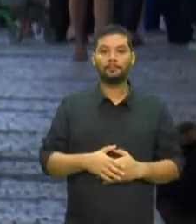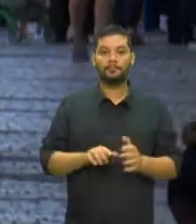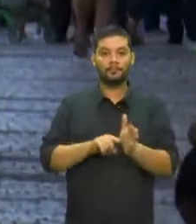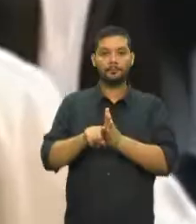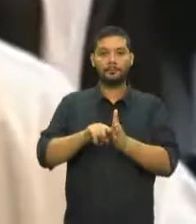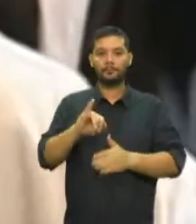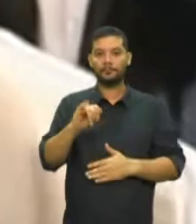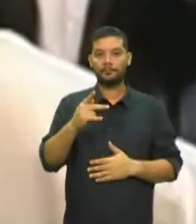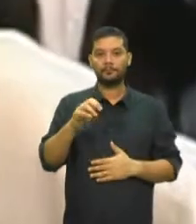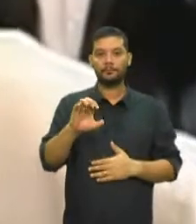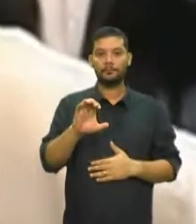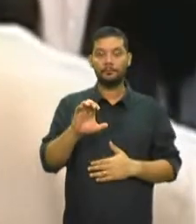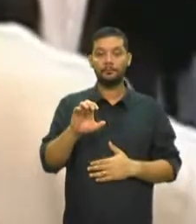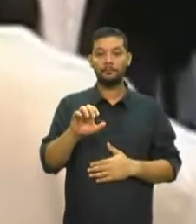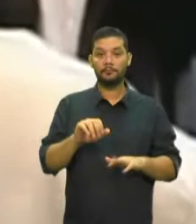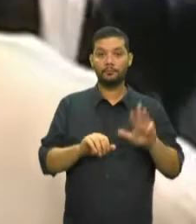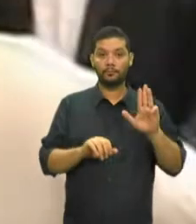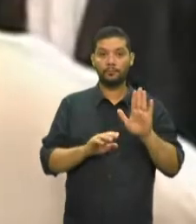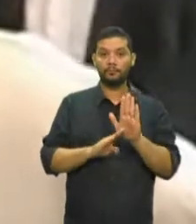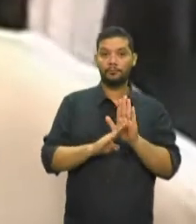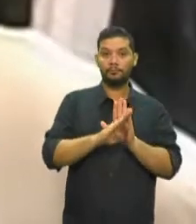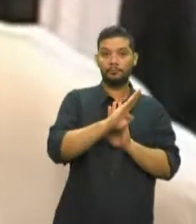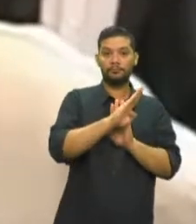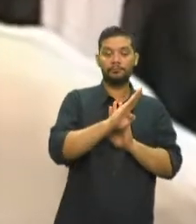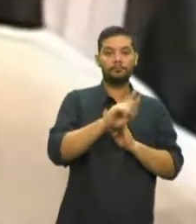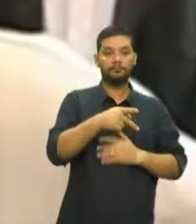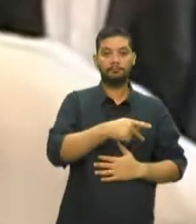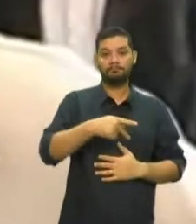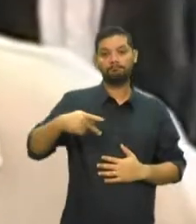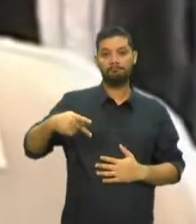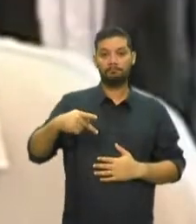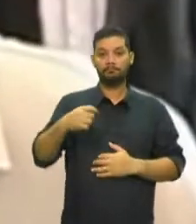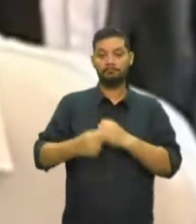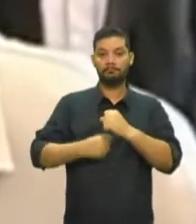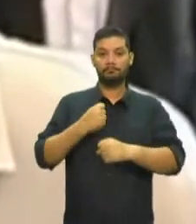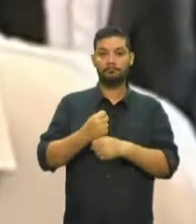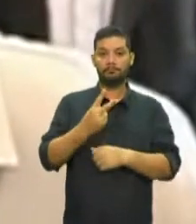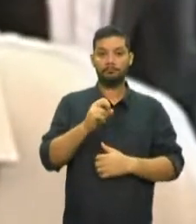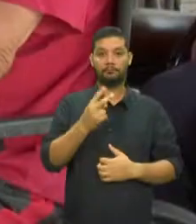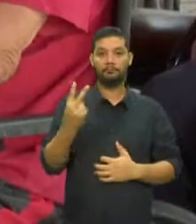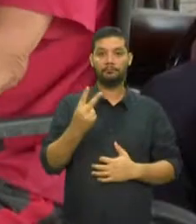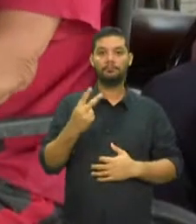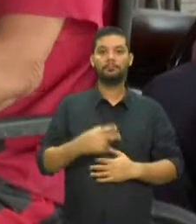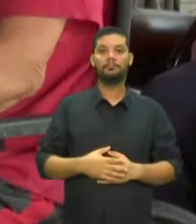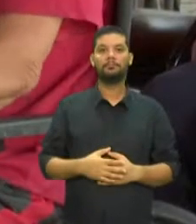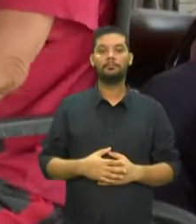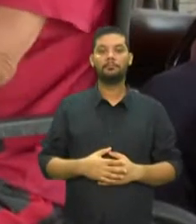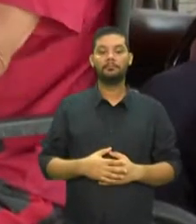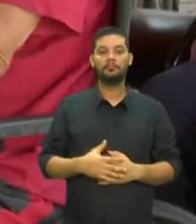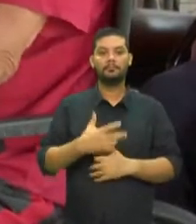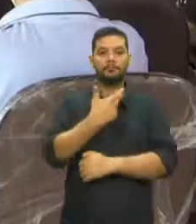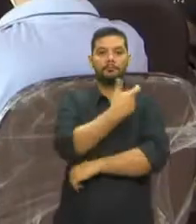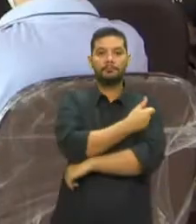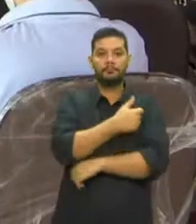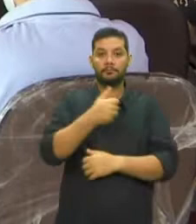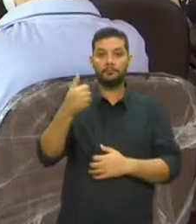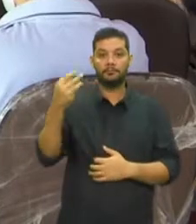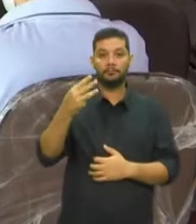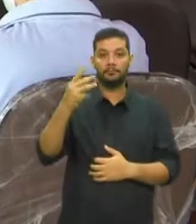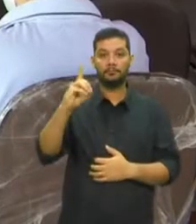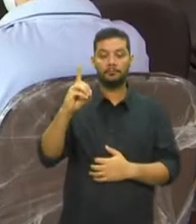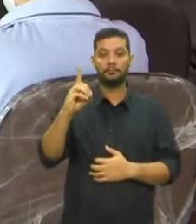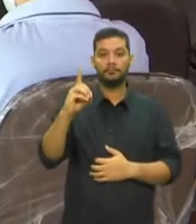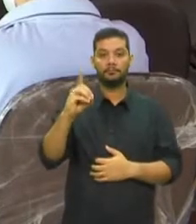o ex-presidente Lula liderando a corrida presidencial de 2022. Vacinação da terceira dose